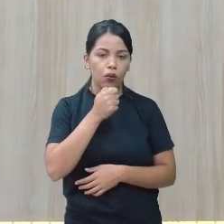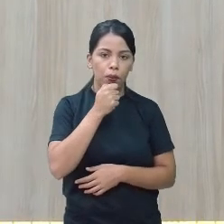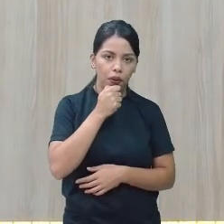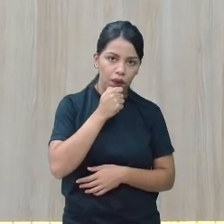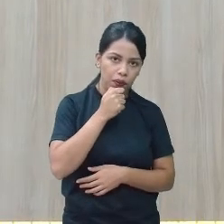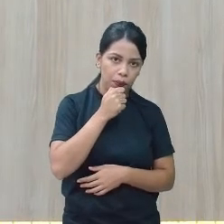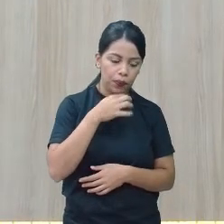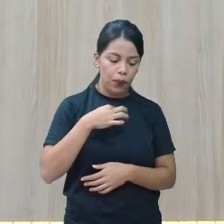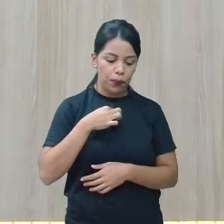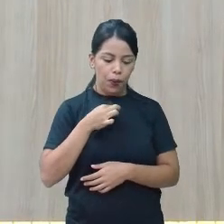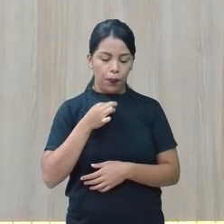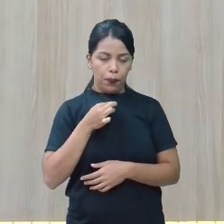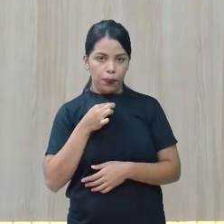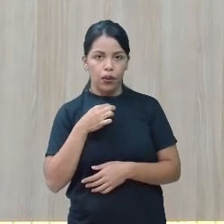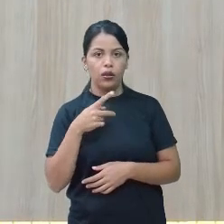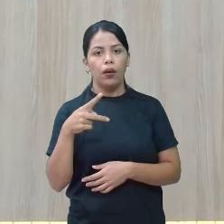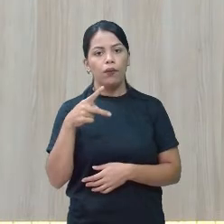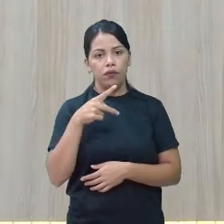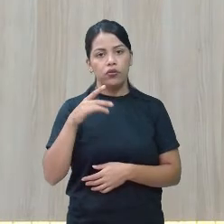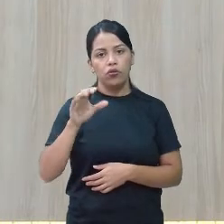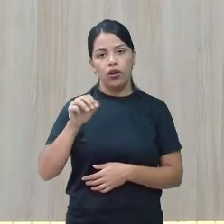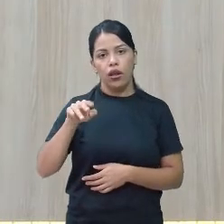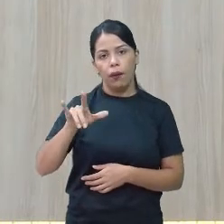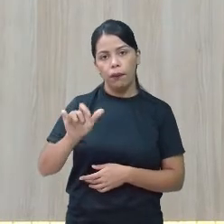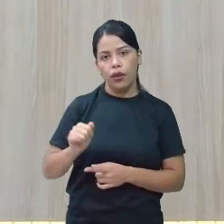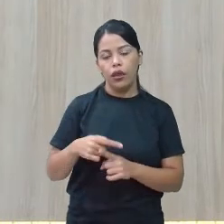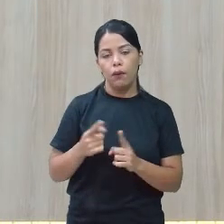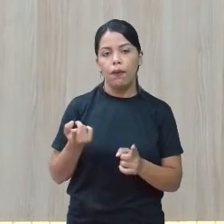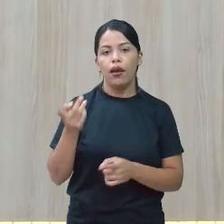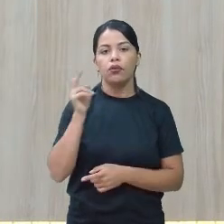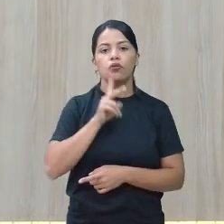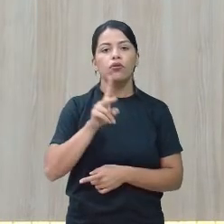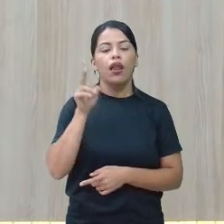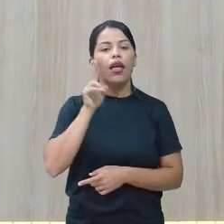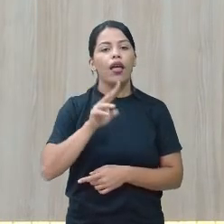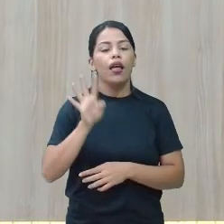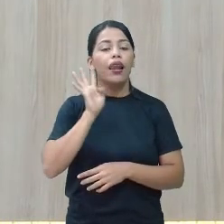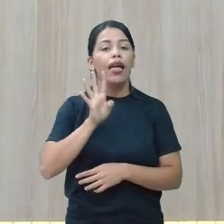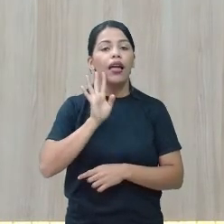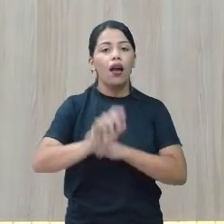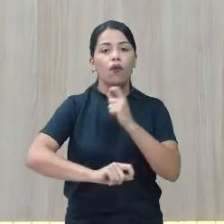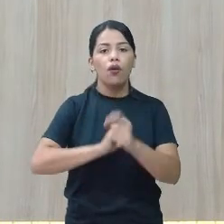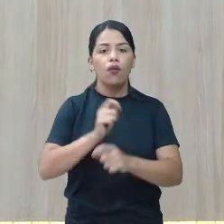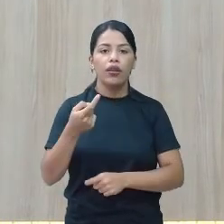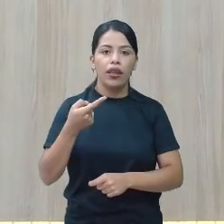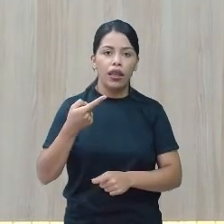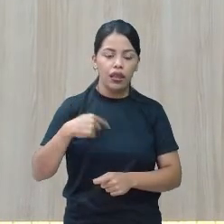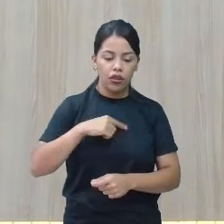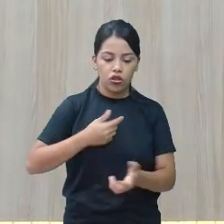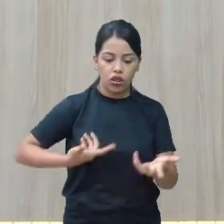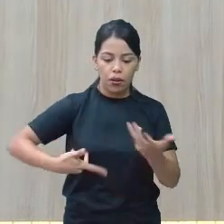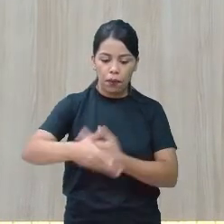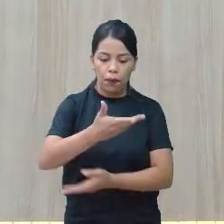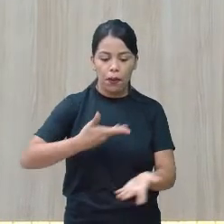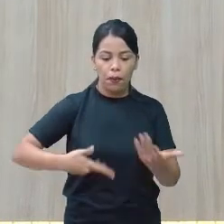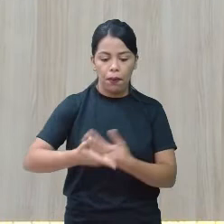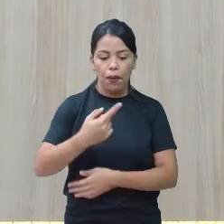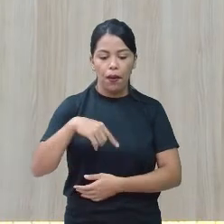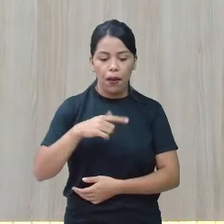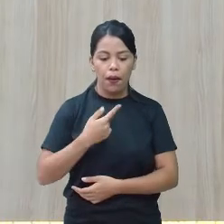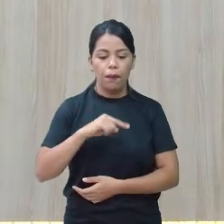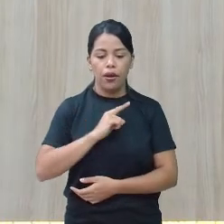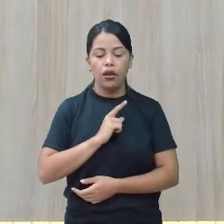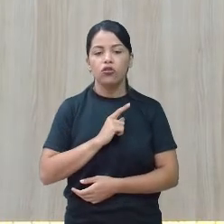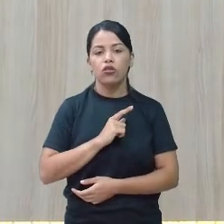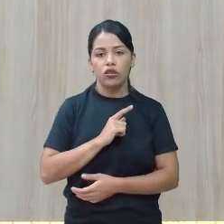problema. Então, o ideal é que vocês interajam com a gente, tá certo? Durante a nossa aula, para tirar dúvidas,